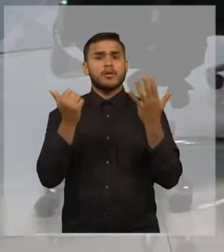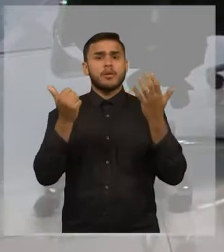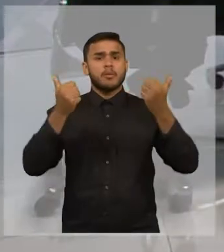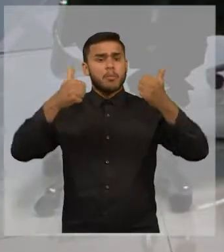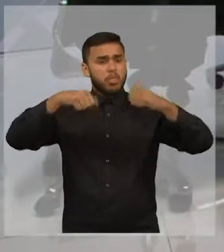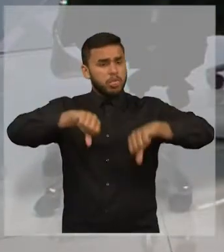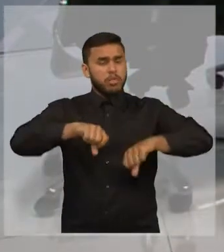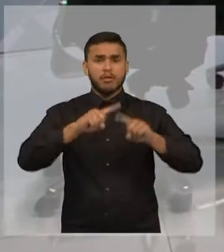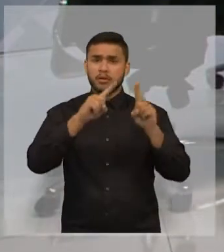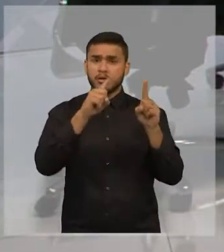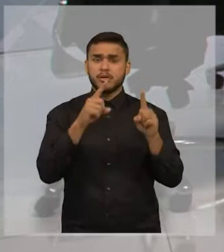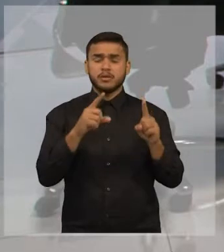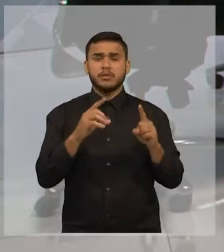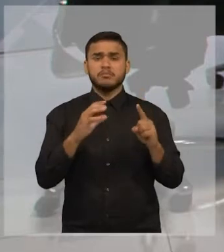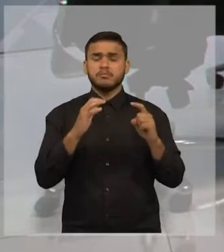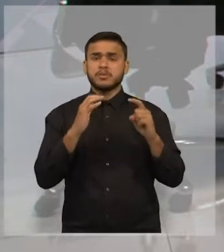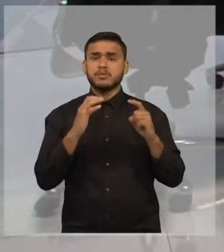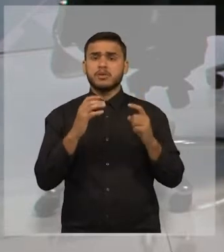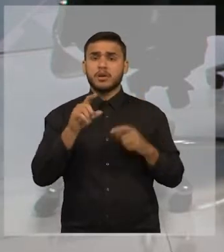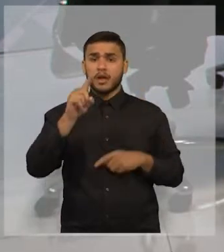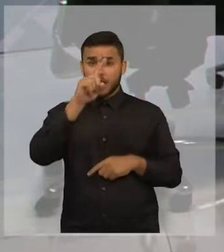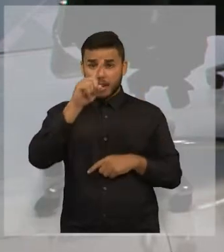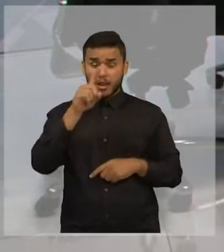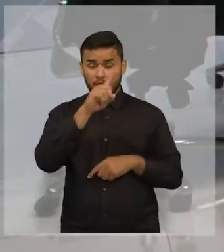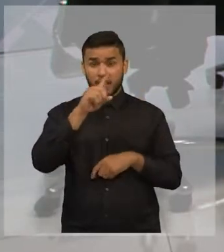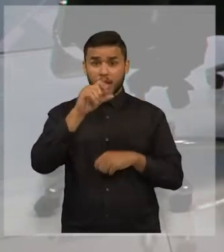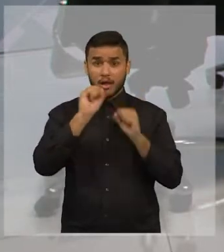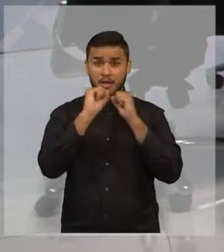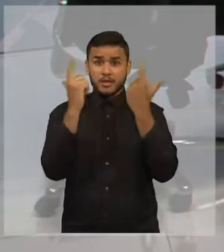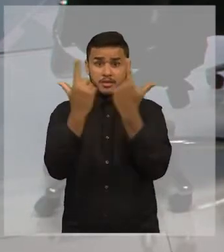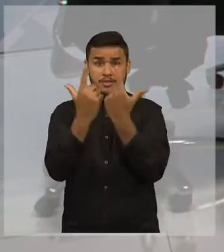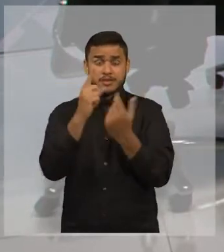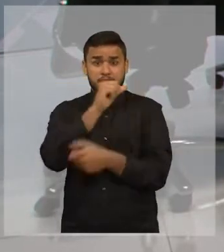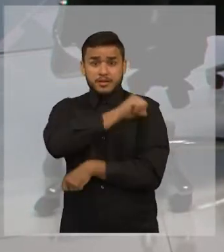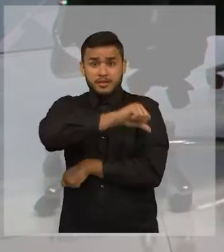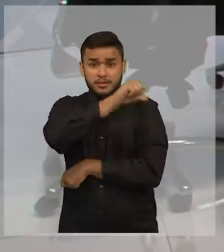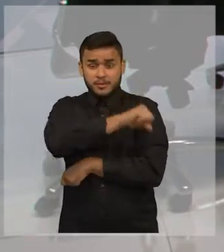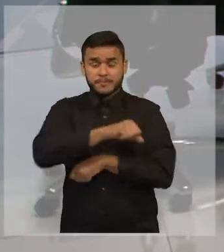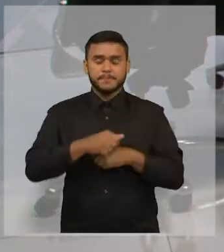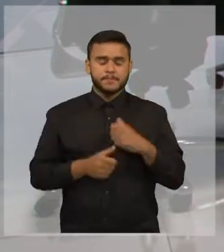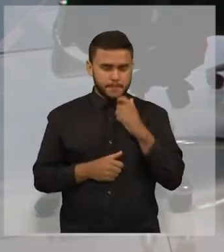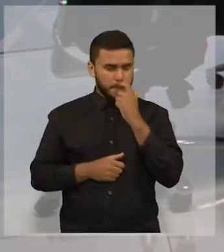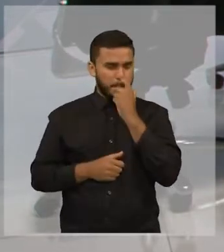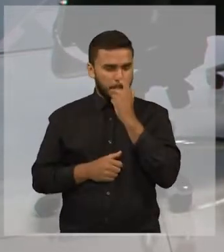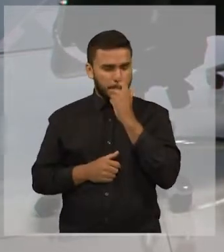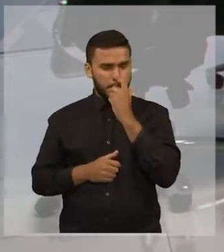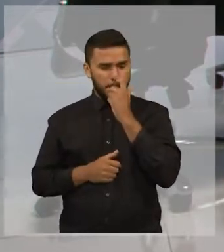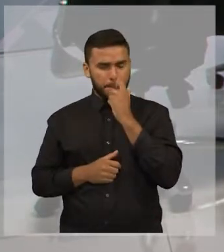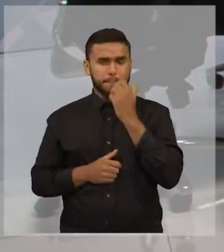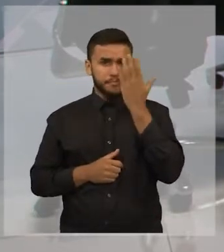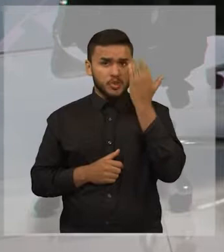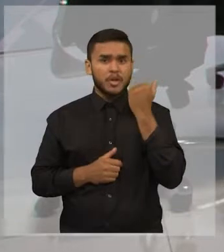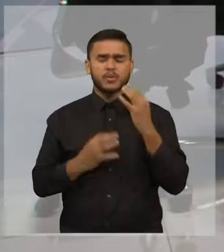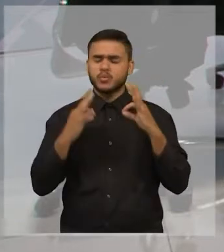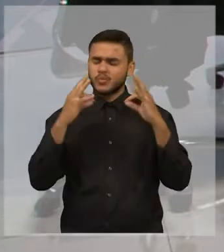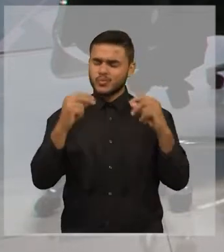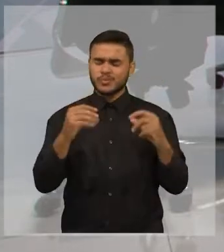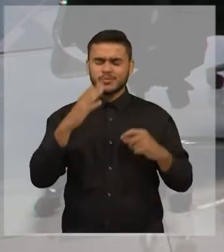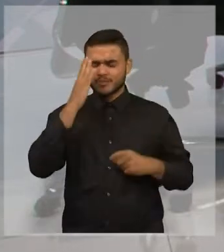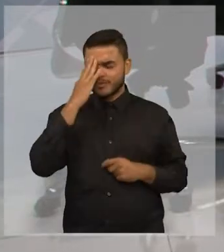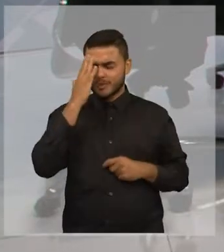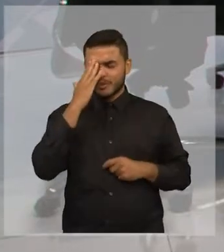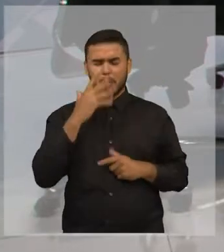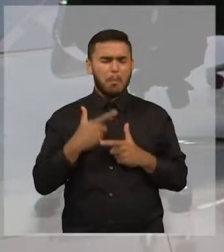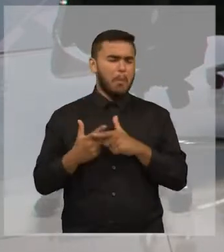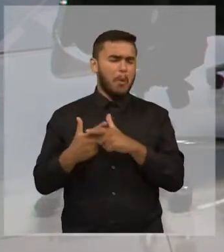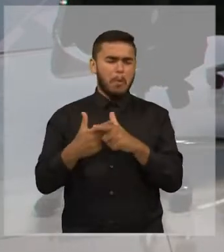gente está vendo, está se delindo, está se desmilinguindo moralmente. A Alerj, que é a Assembleia Legislativa